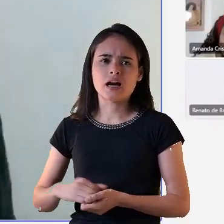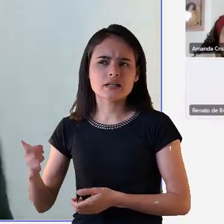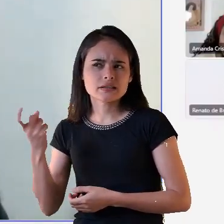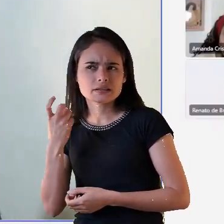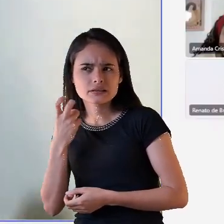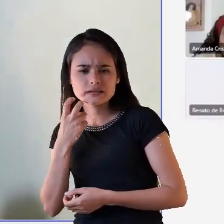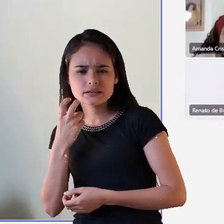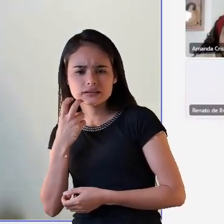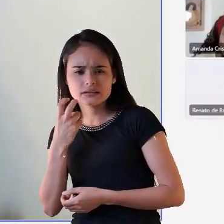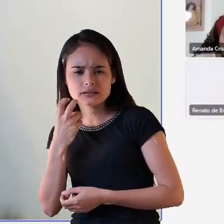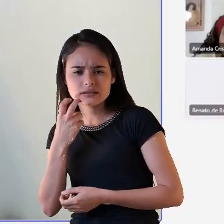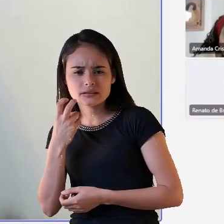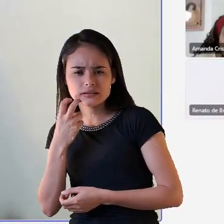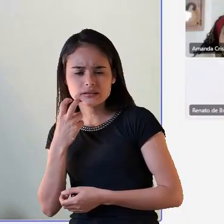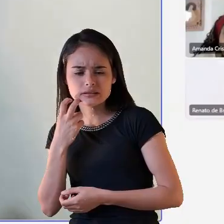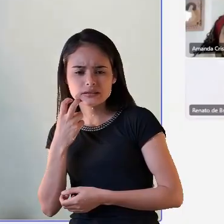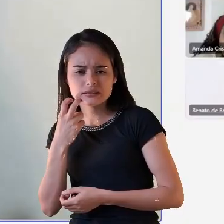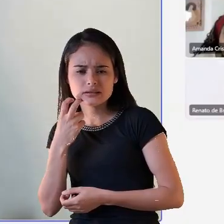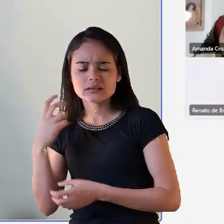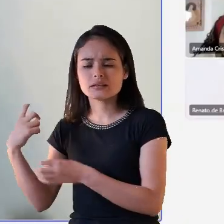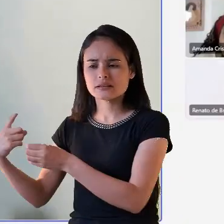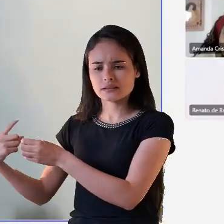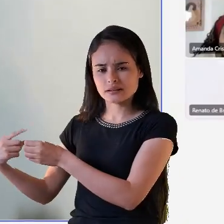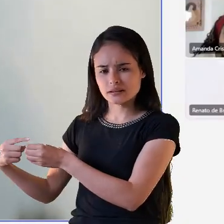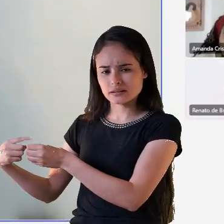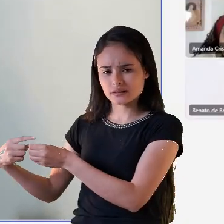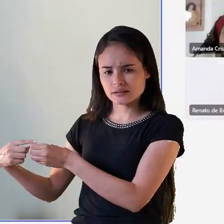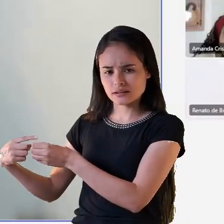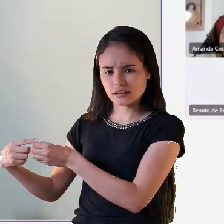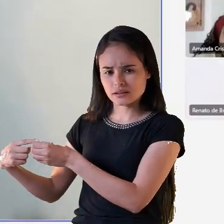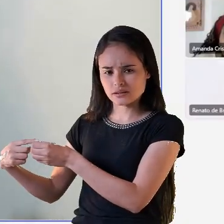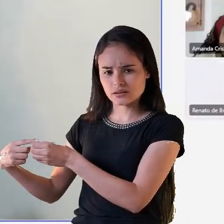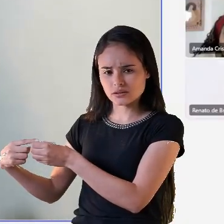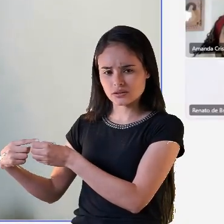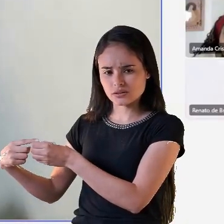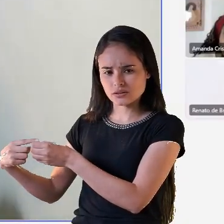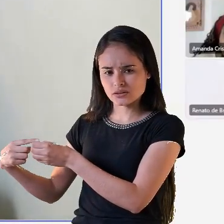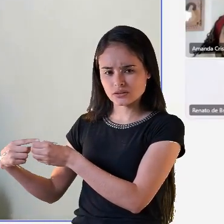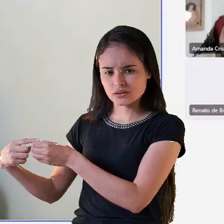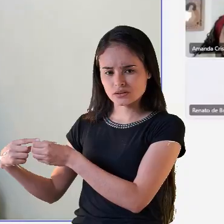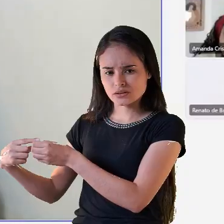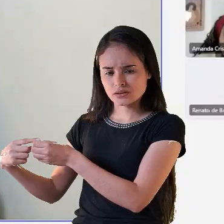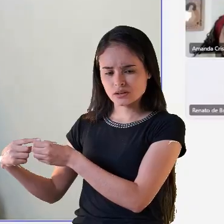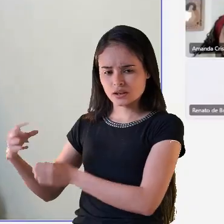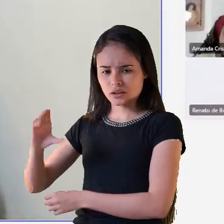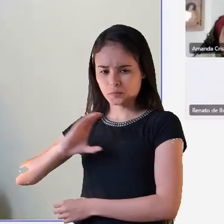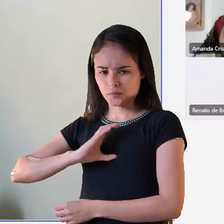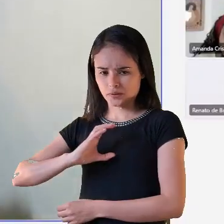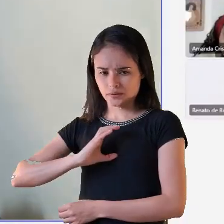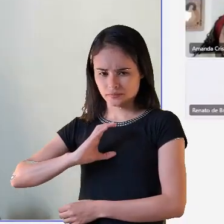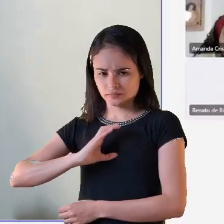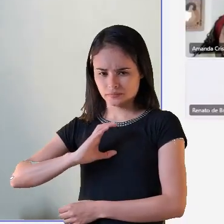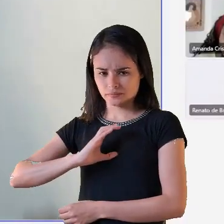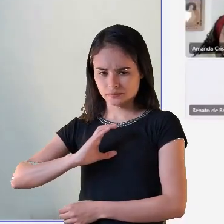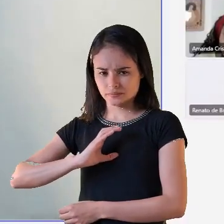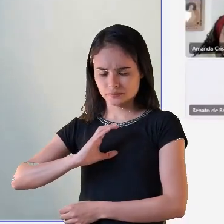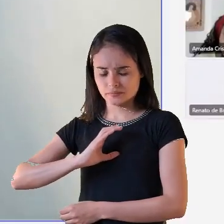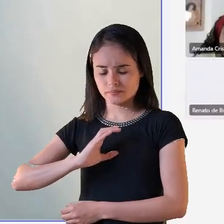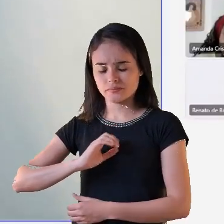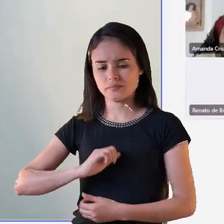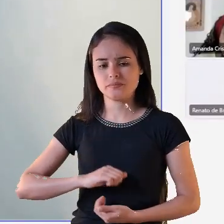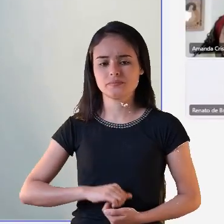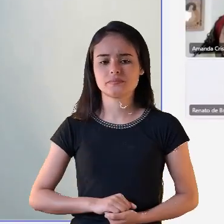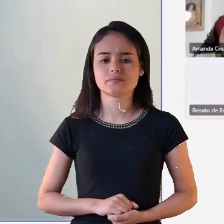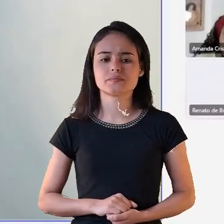Nova Cambuquira, com o Instituto Marfis Afro, que foi facilitador para a gente do acesso ao Movimento Negro Unificado de São Paulo, que veio